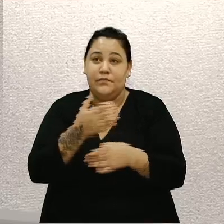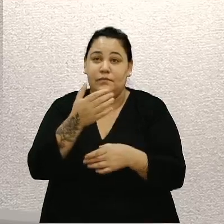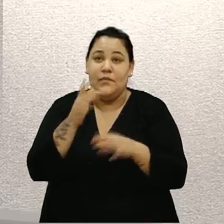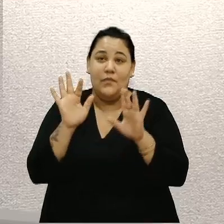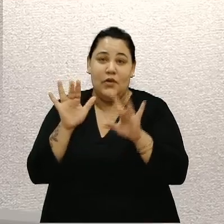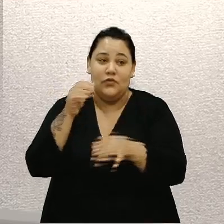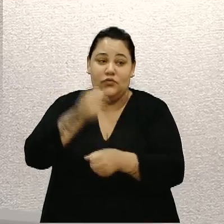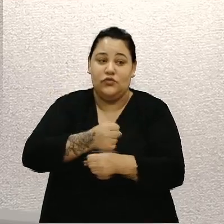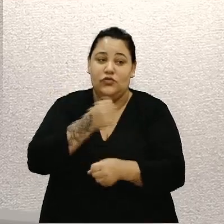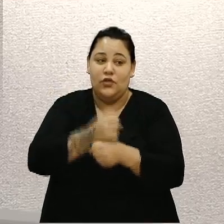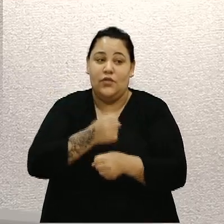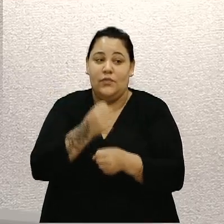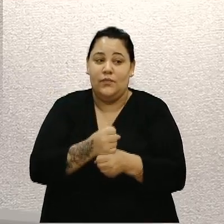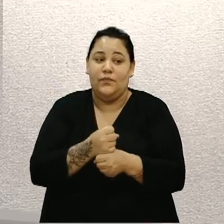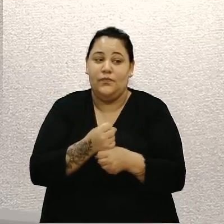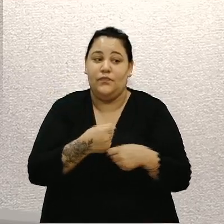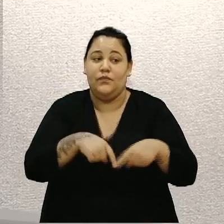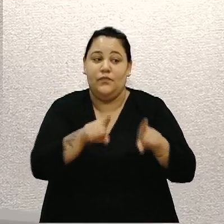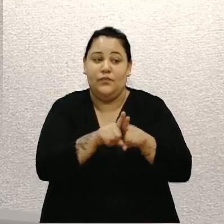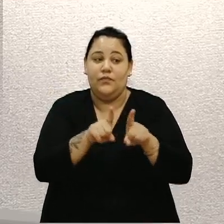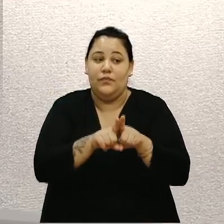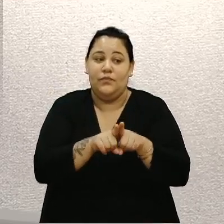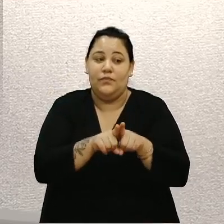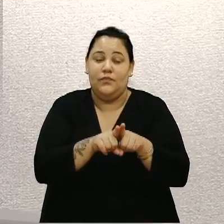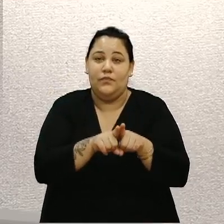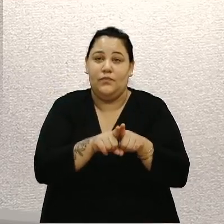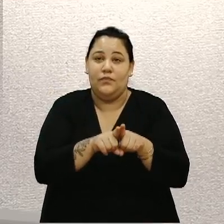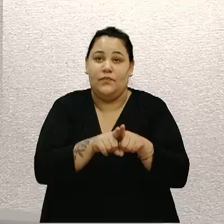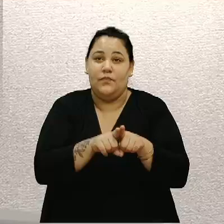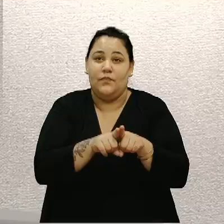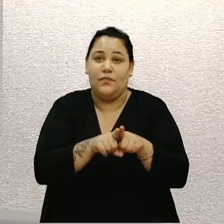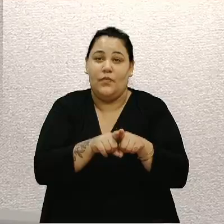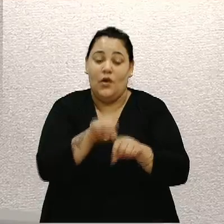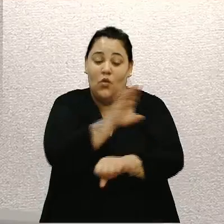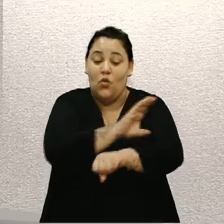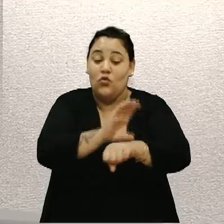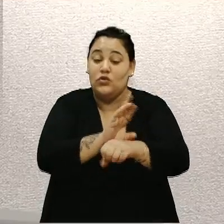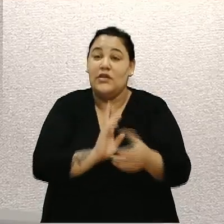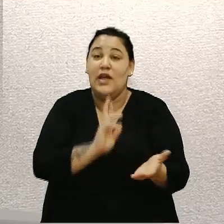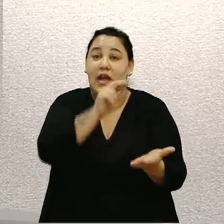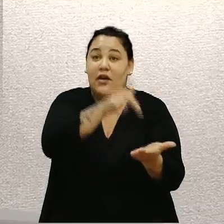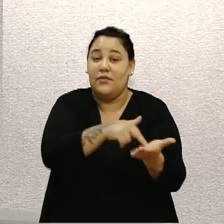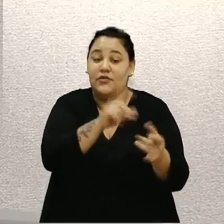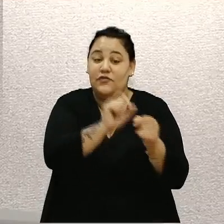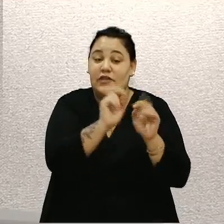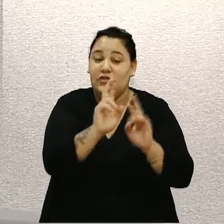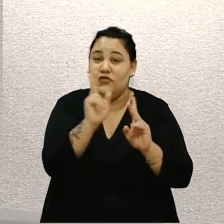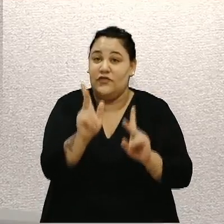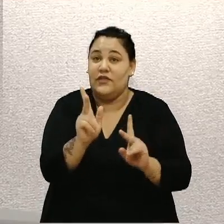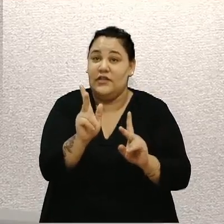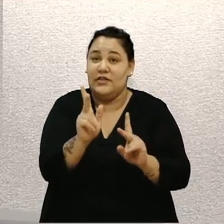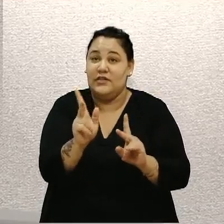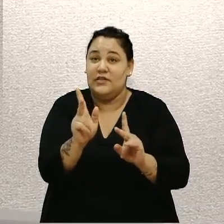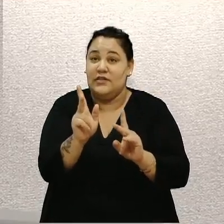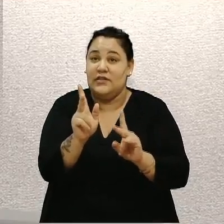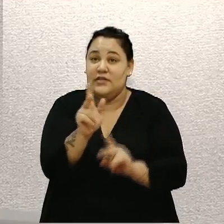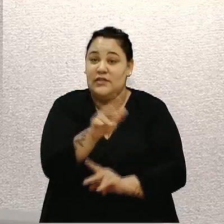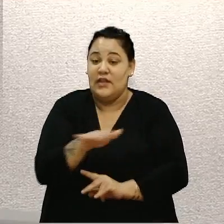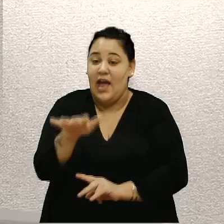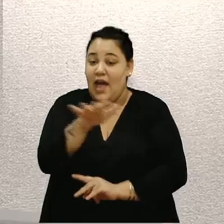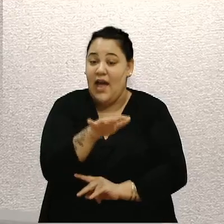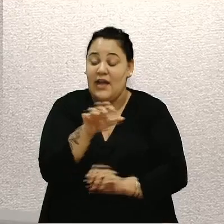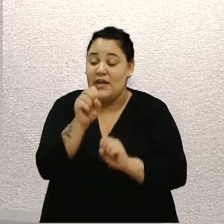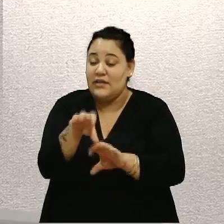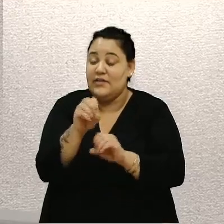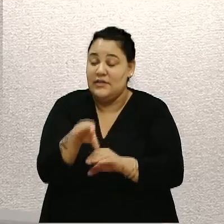para Caxias do Sul. Então aqui está o detalhe: cursos que realmente façam a diferença na educação do caxiense e da